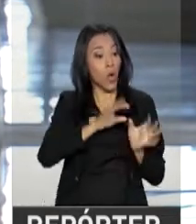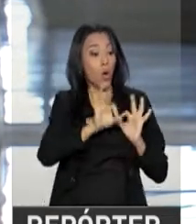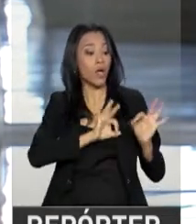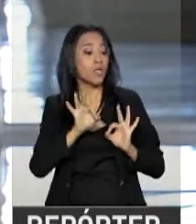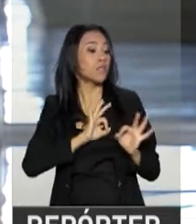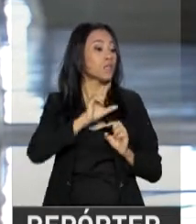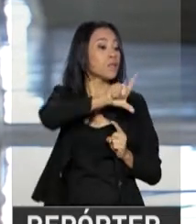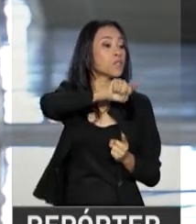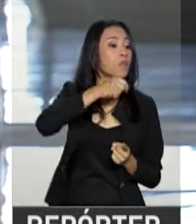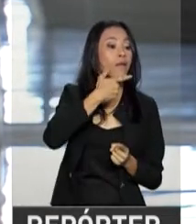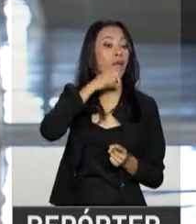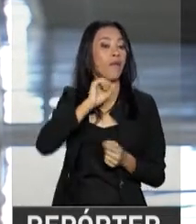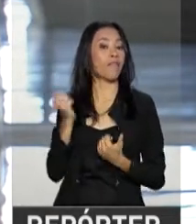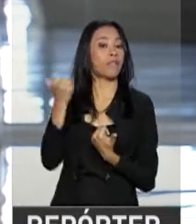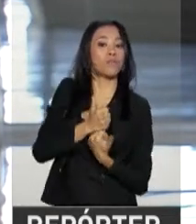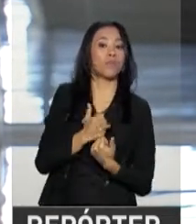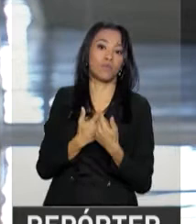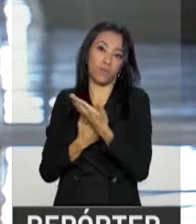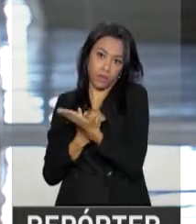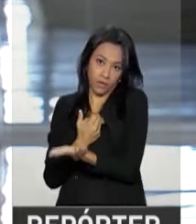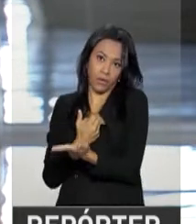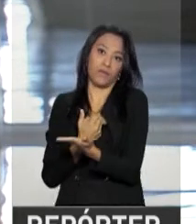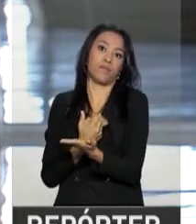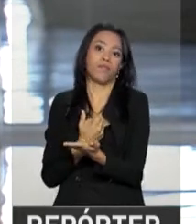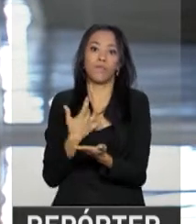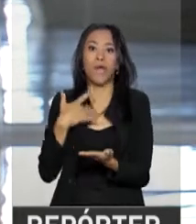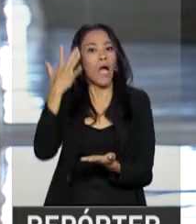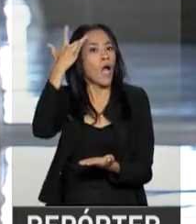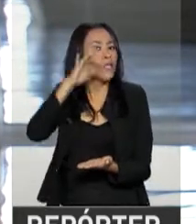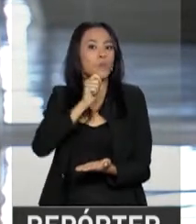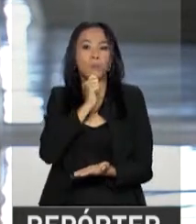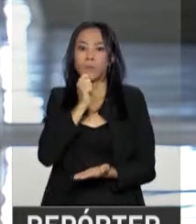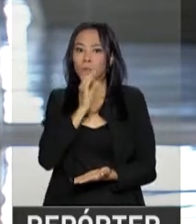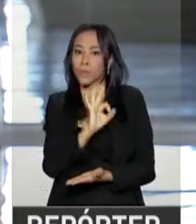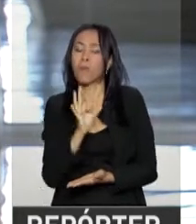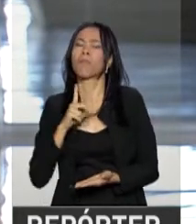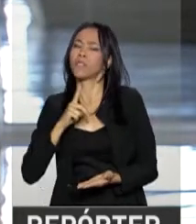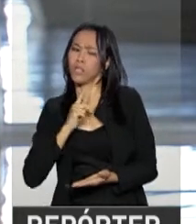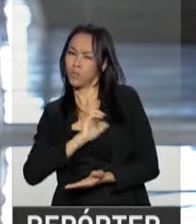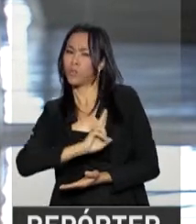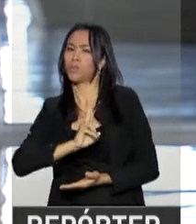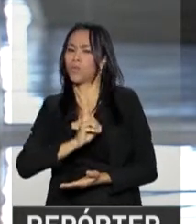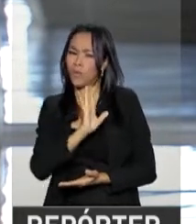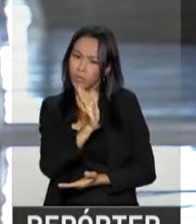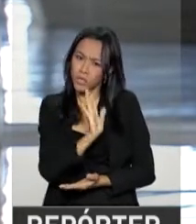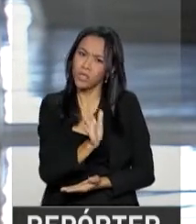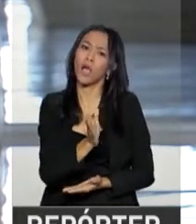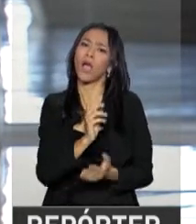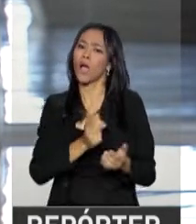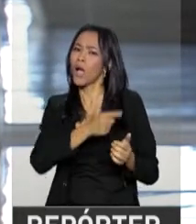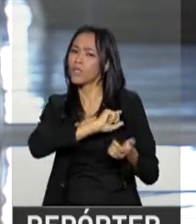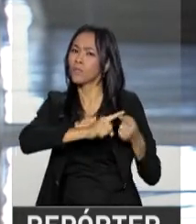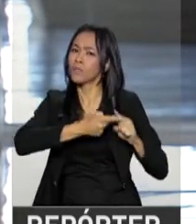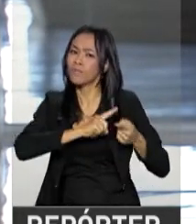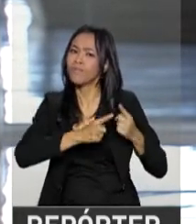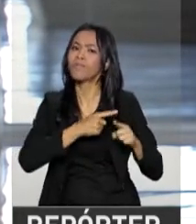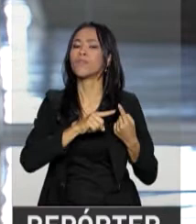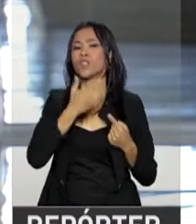econômica. Não se sabe, por exemplo, quem vai ficar no lugar de Henrique Meirelles, mas já existe um nome confirmado para o Ministério do Planejamento, que é